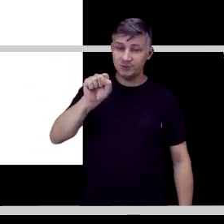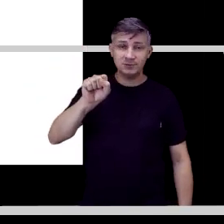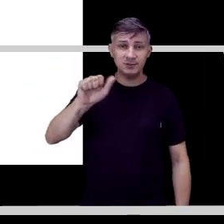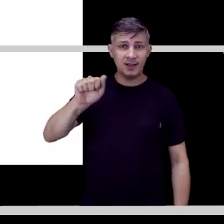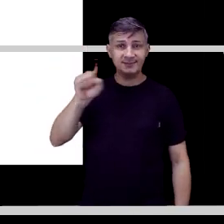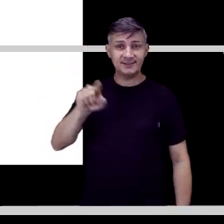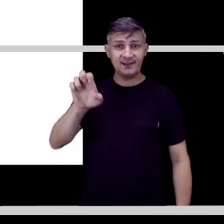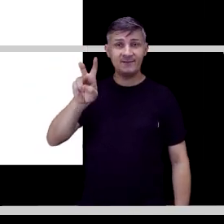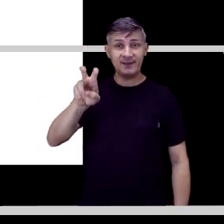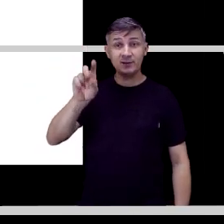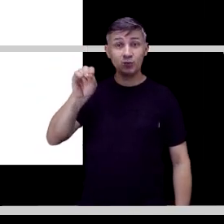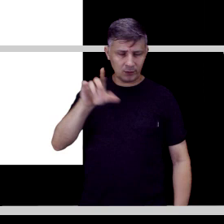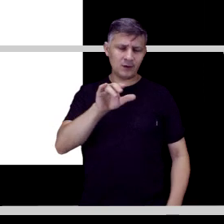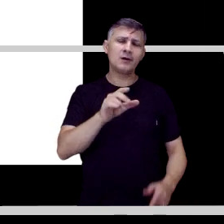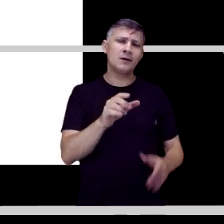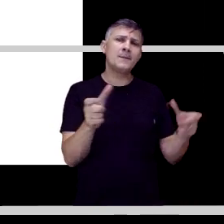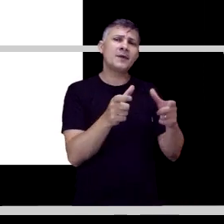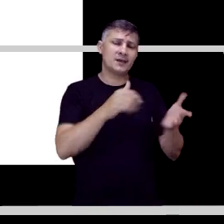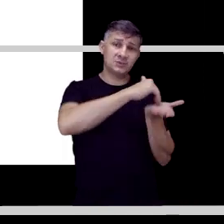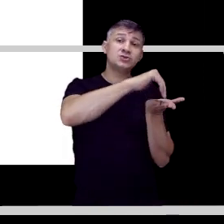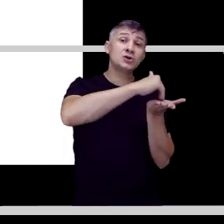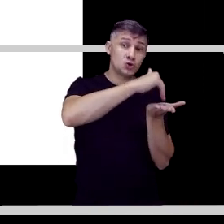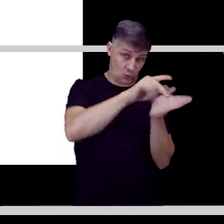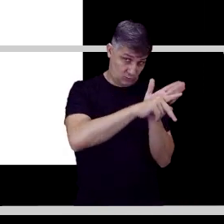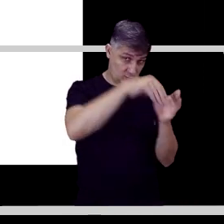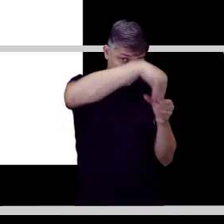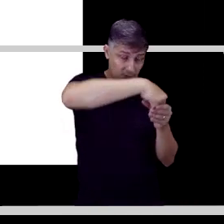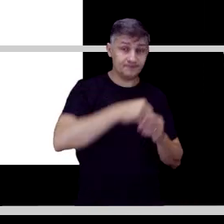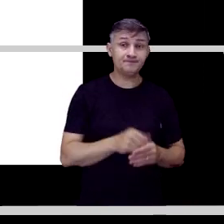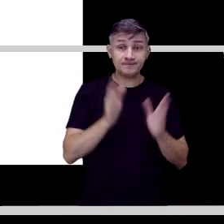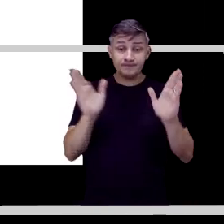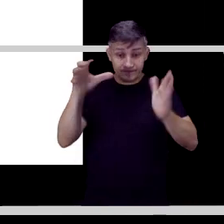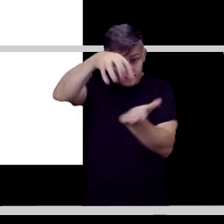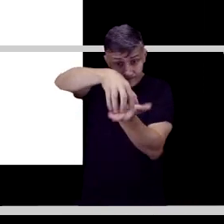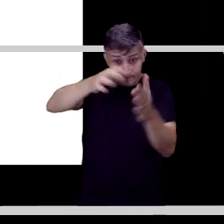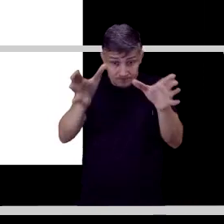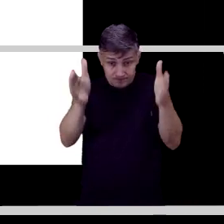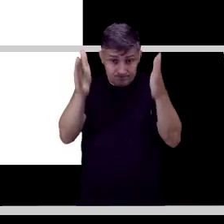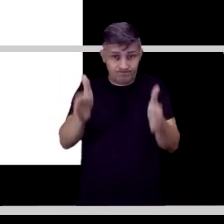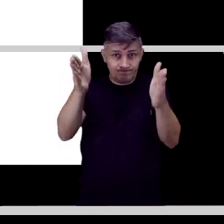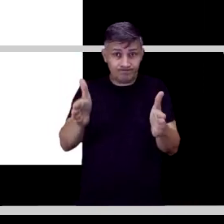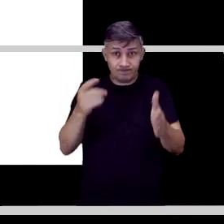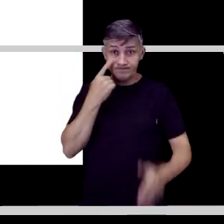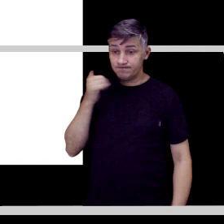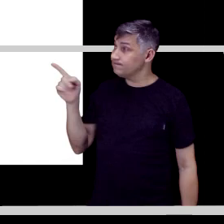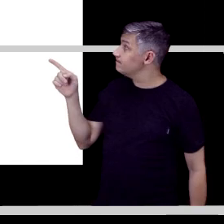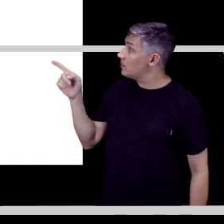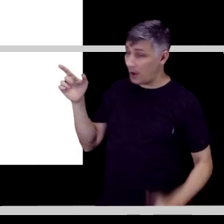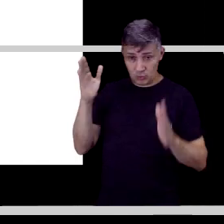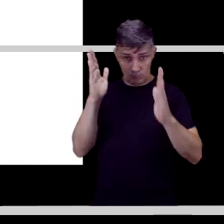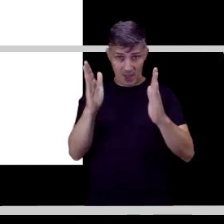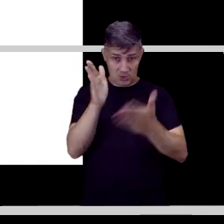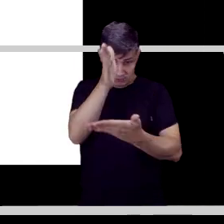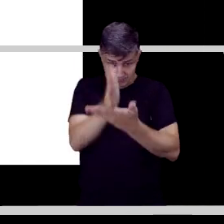centro administrativo, né? Um pequeno escritório. E nesse espaço central é o que marca, né, e é o